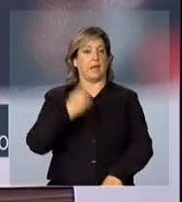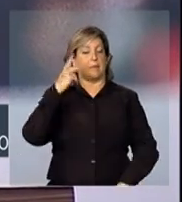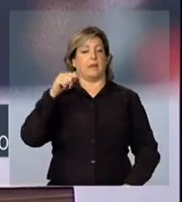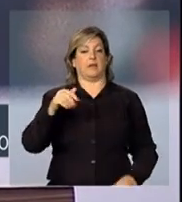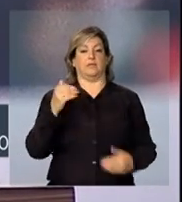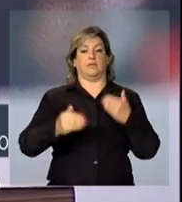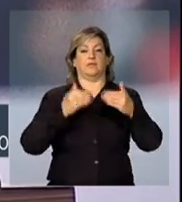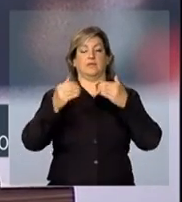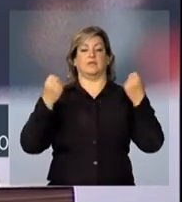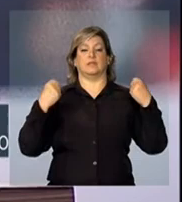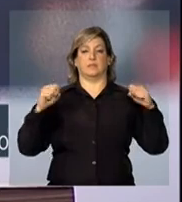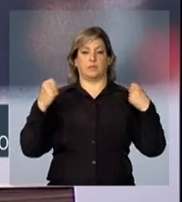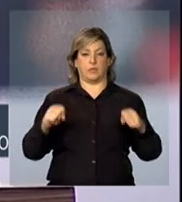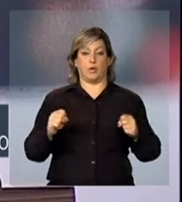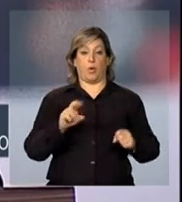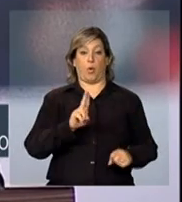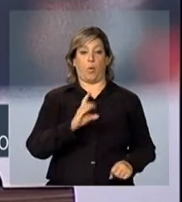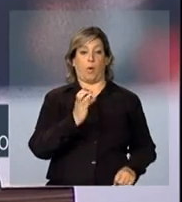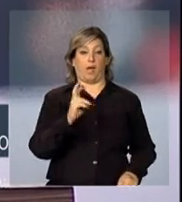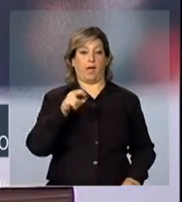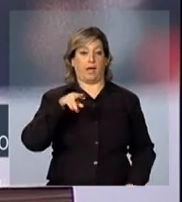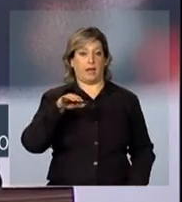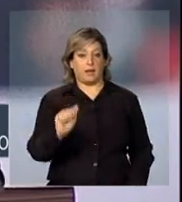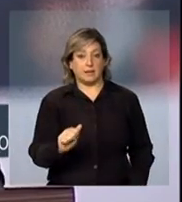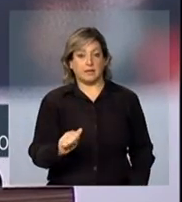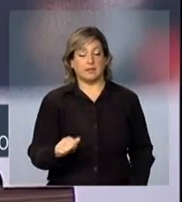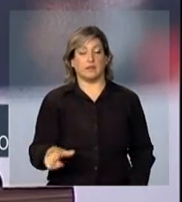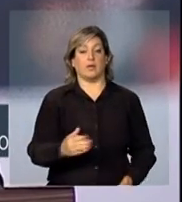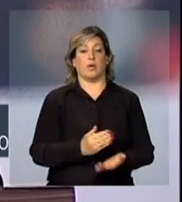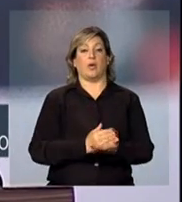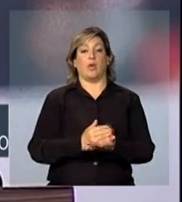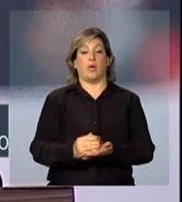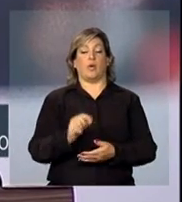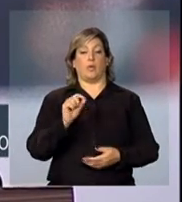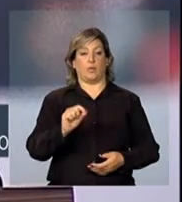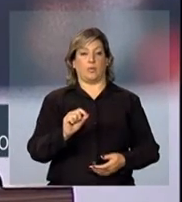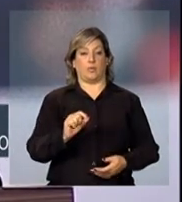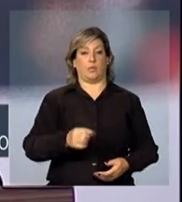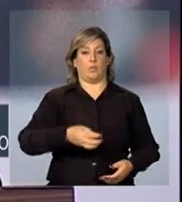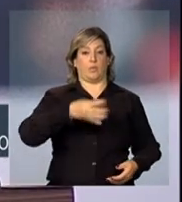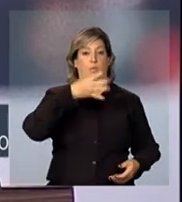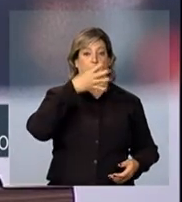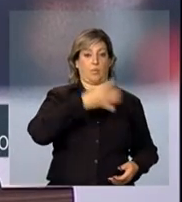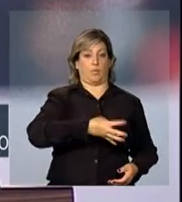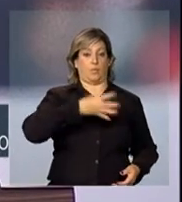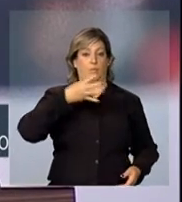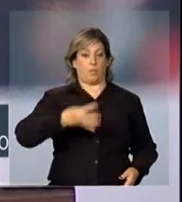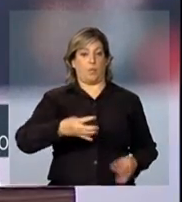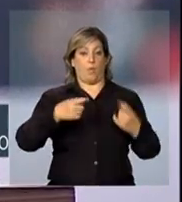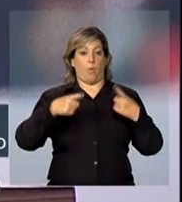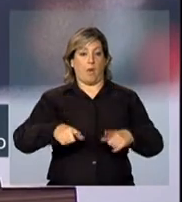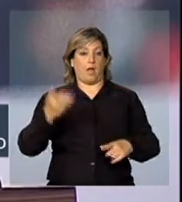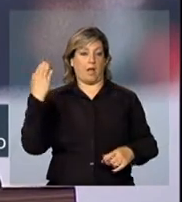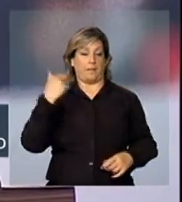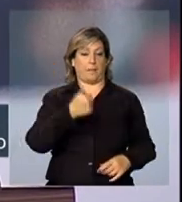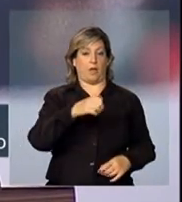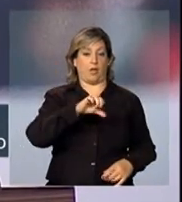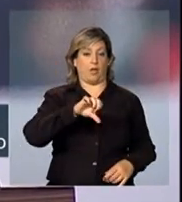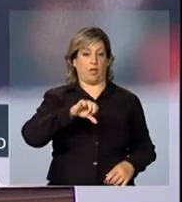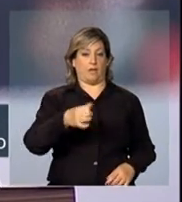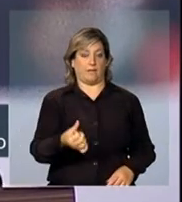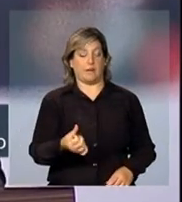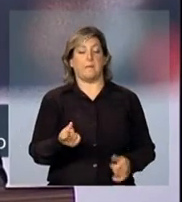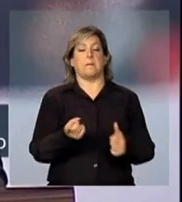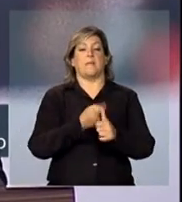do esporte a Ucrânia partiu da quadragésima quarta colocação e noventa e seis primeiros jogos